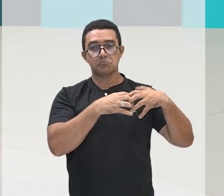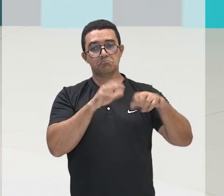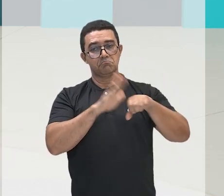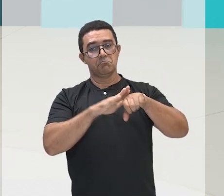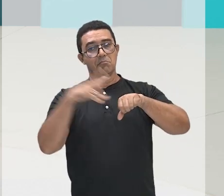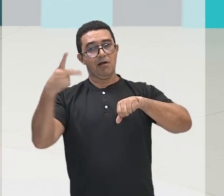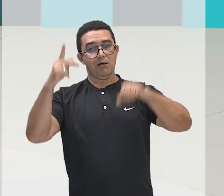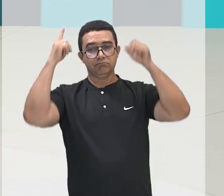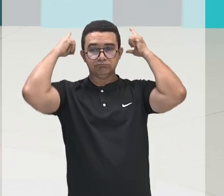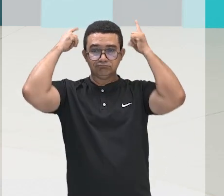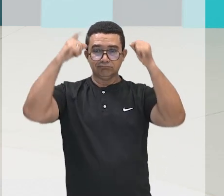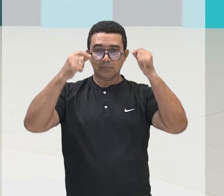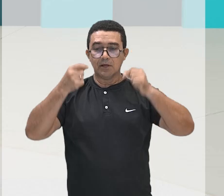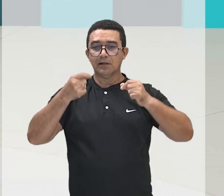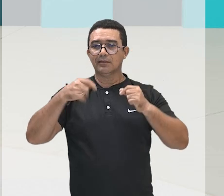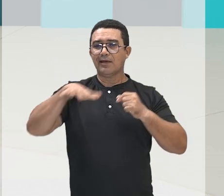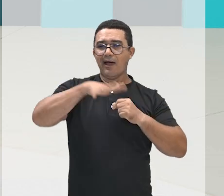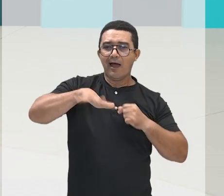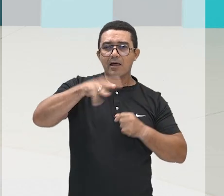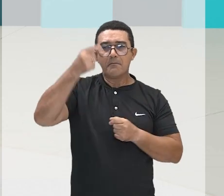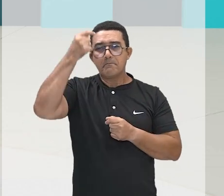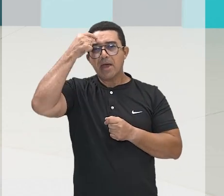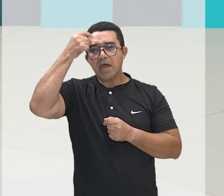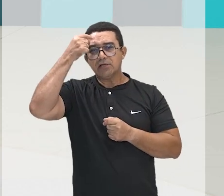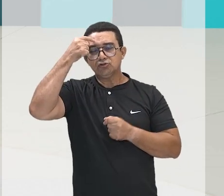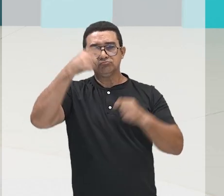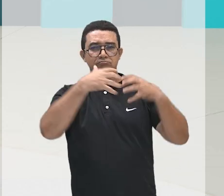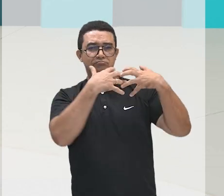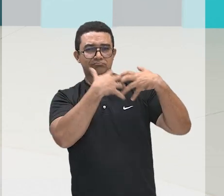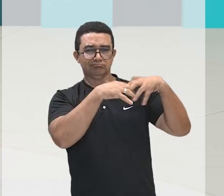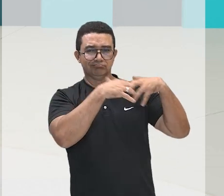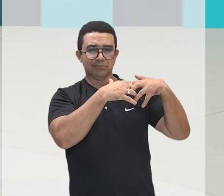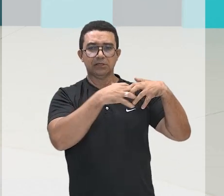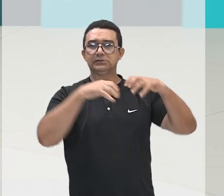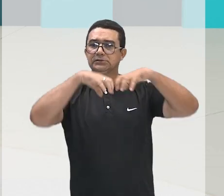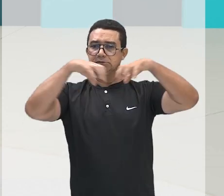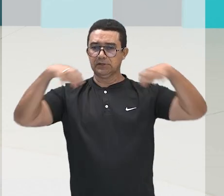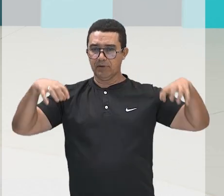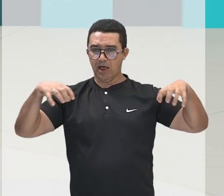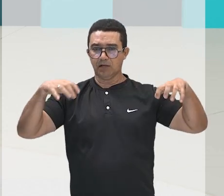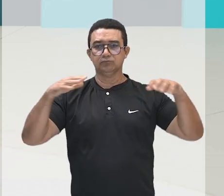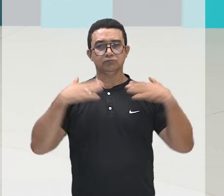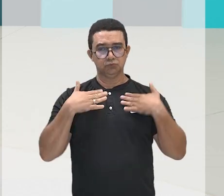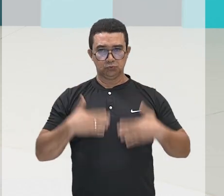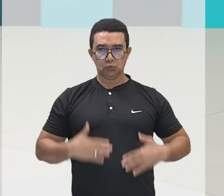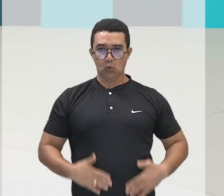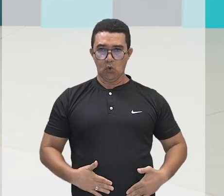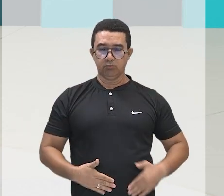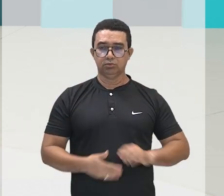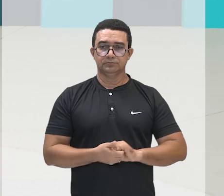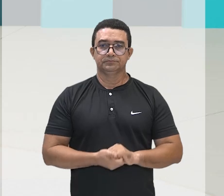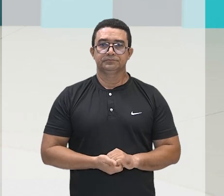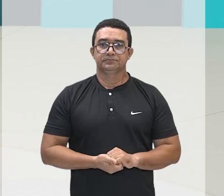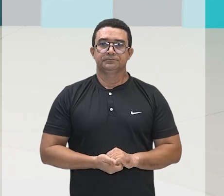essa parte, né, da mente, do raciocínio, da inteligência, era separado. Isso daí era algo que era